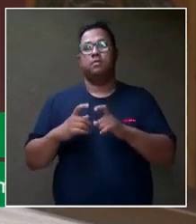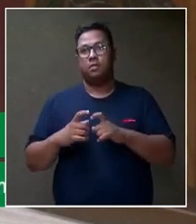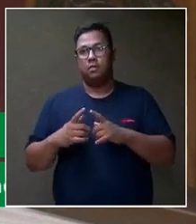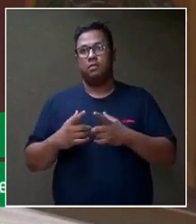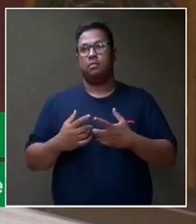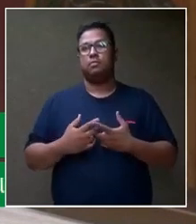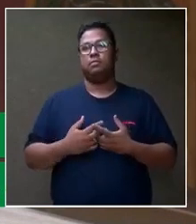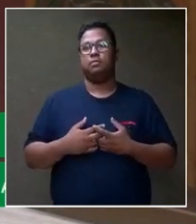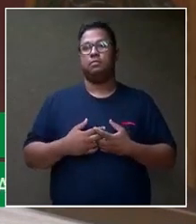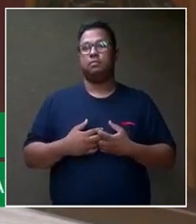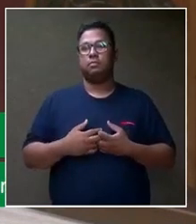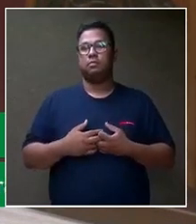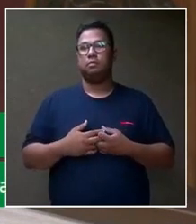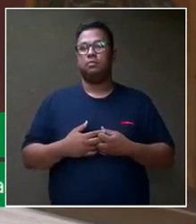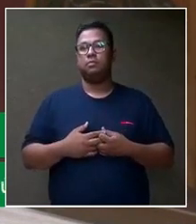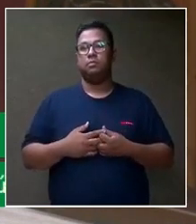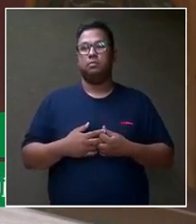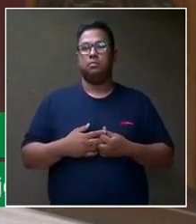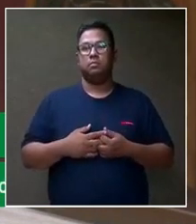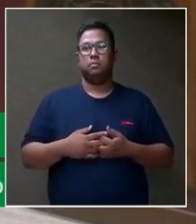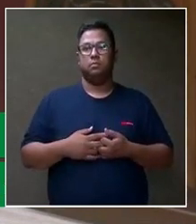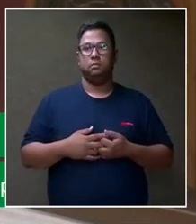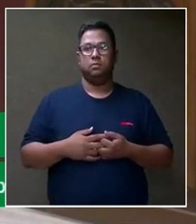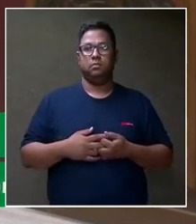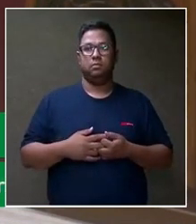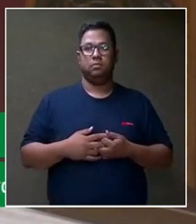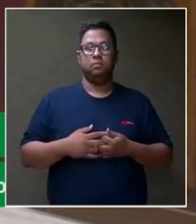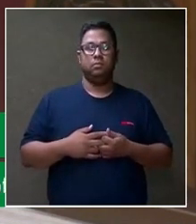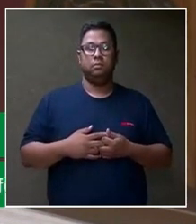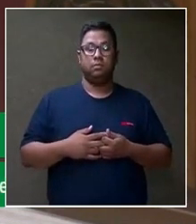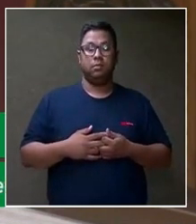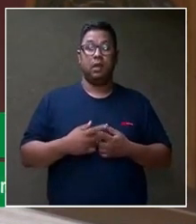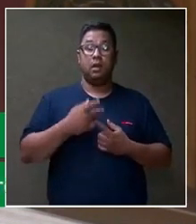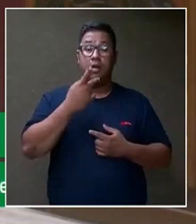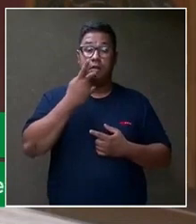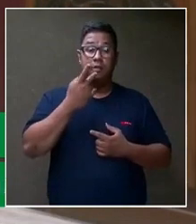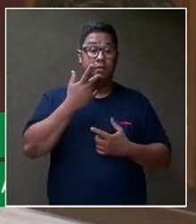ela não tinha falado que iria terminar ali, só que ela